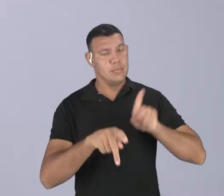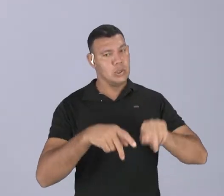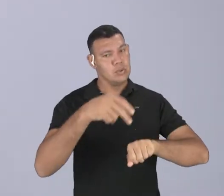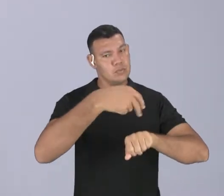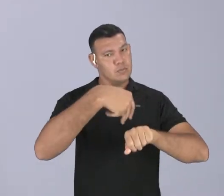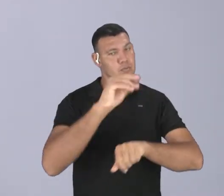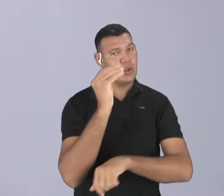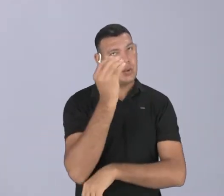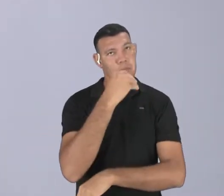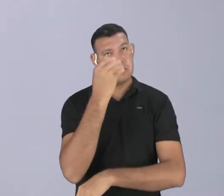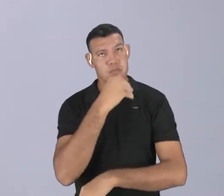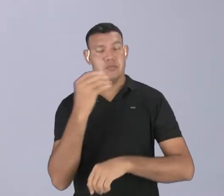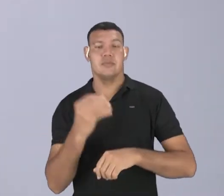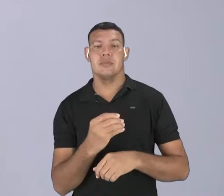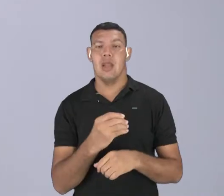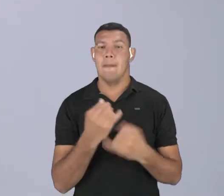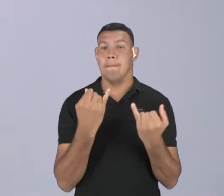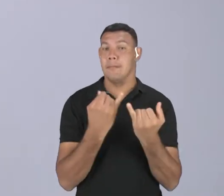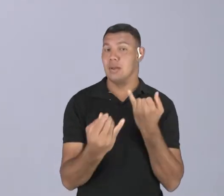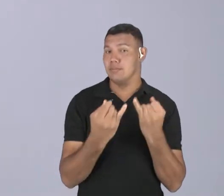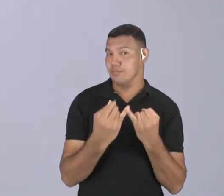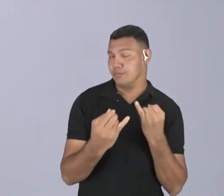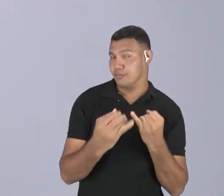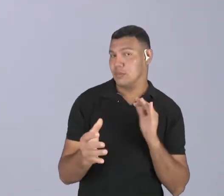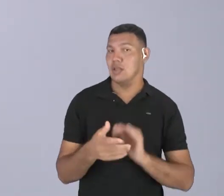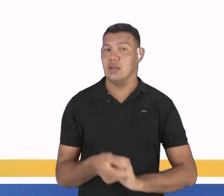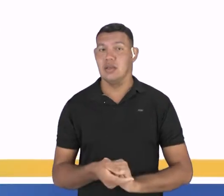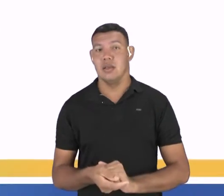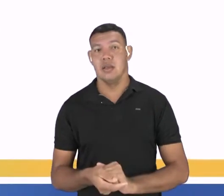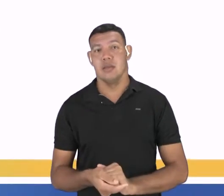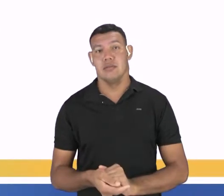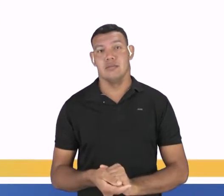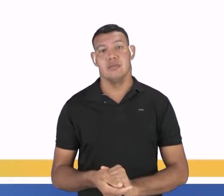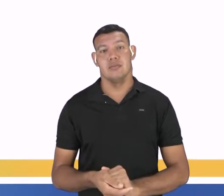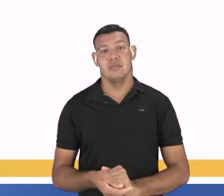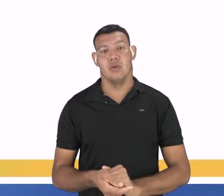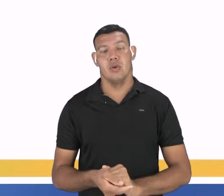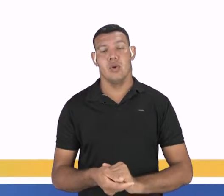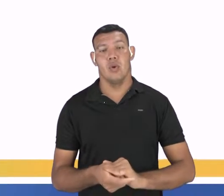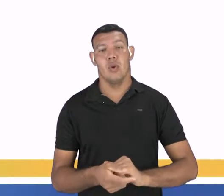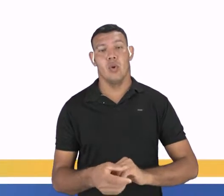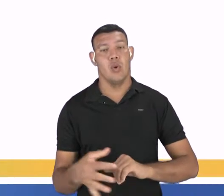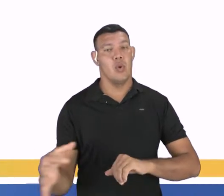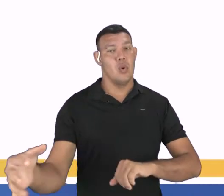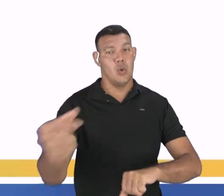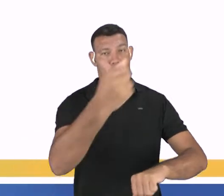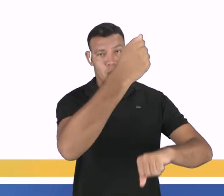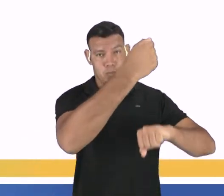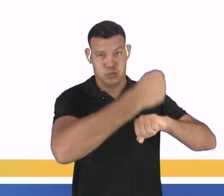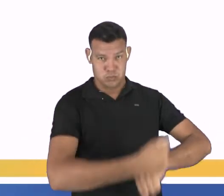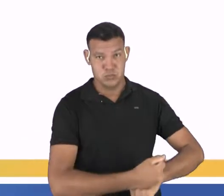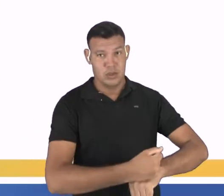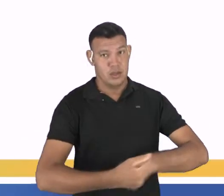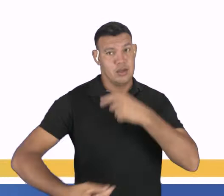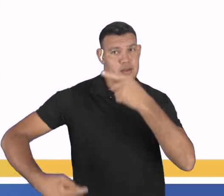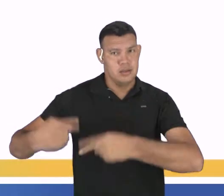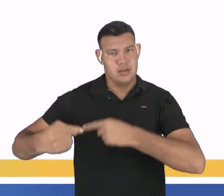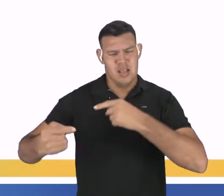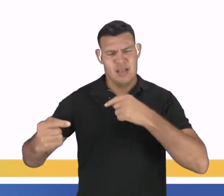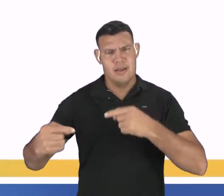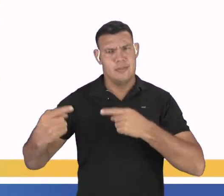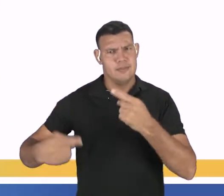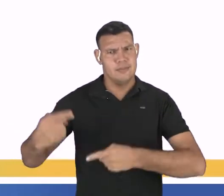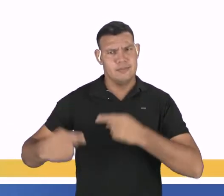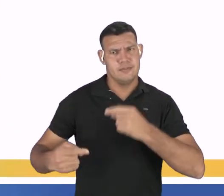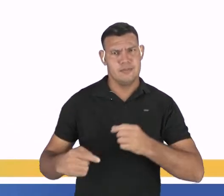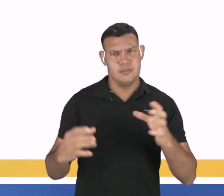de parecerem seus conceitos, eles se distinguem. Colonialismo sugere controle político, abarcando incorporação